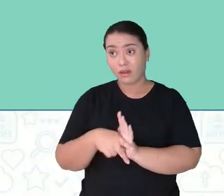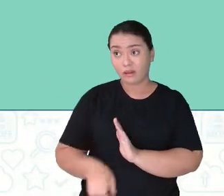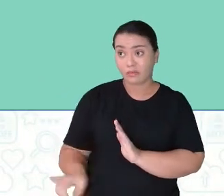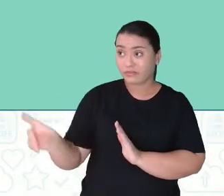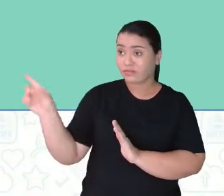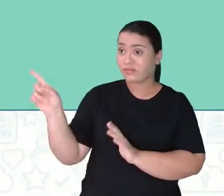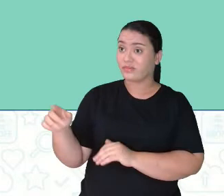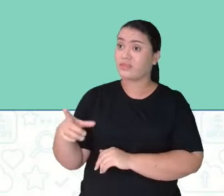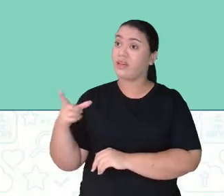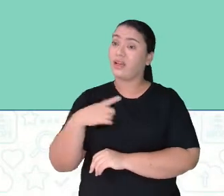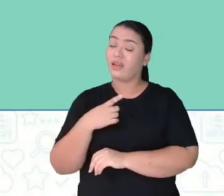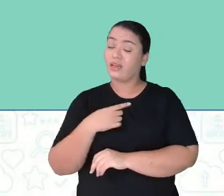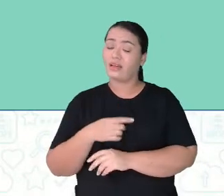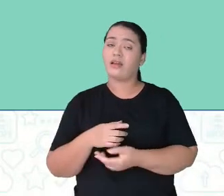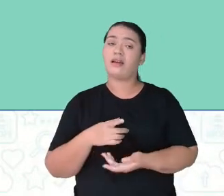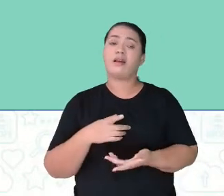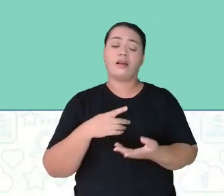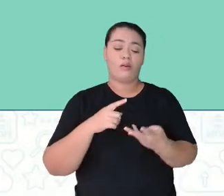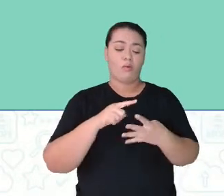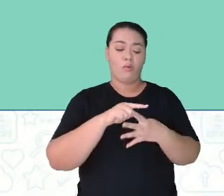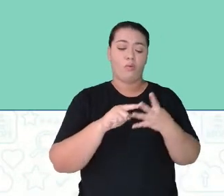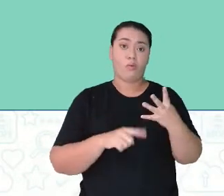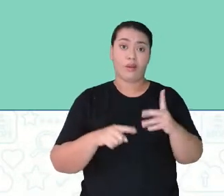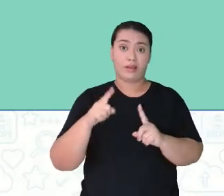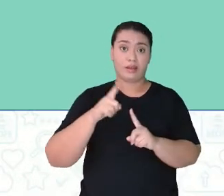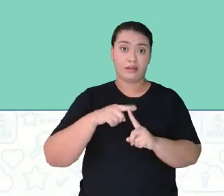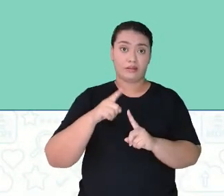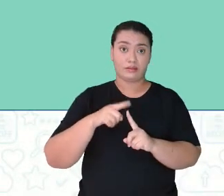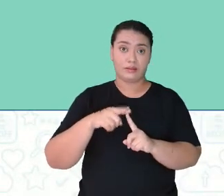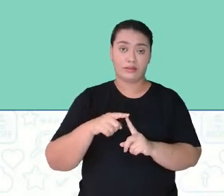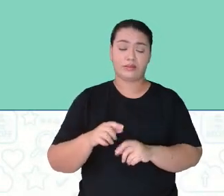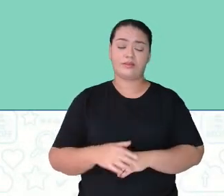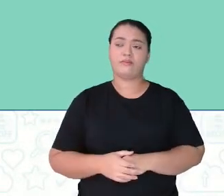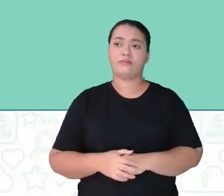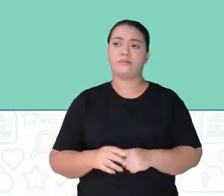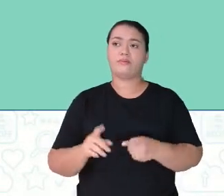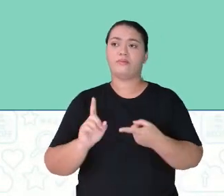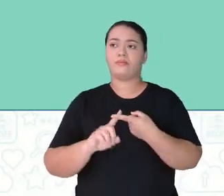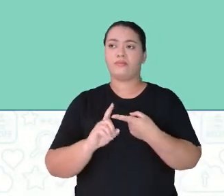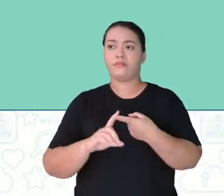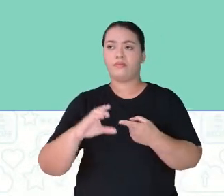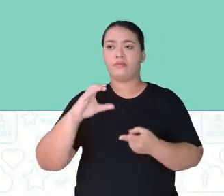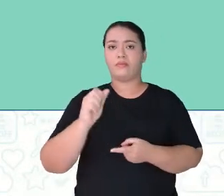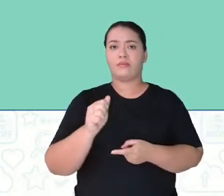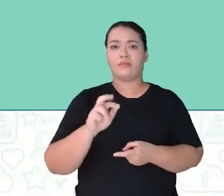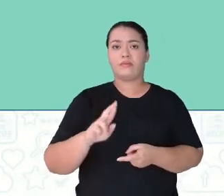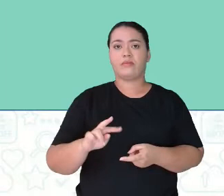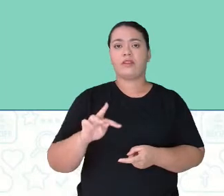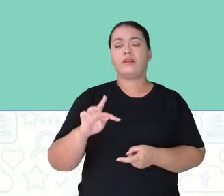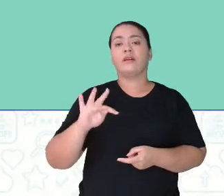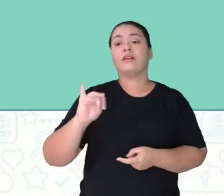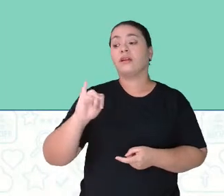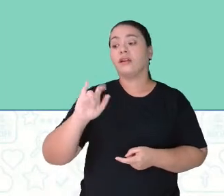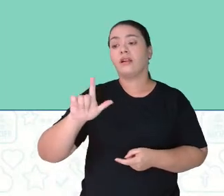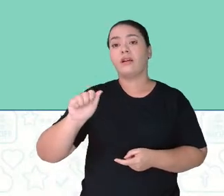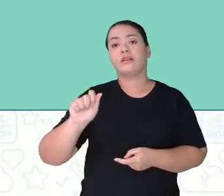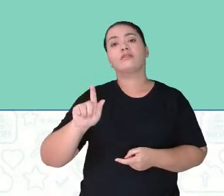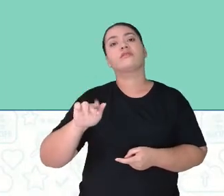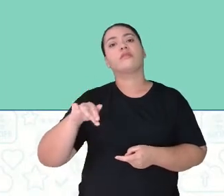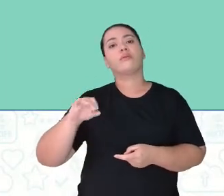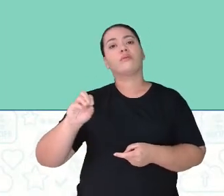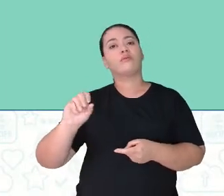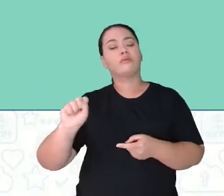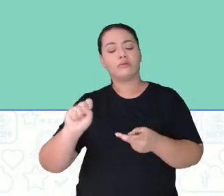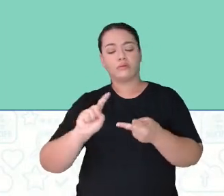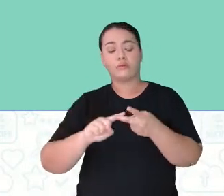ele já é dividido em 4 tipos de tecido: o cartilaginoso, o tecido ósseo,